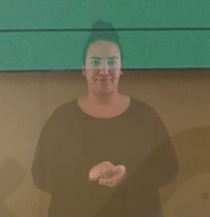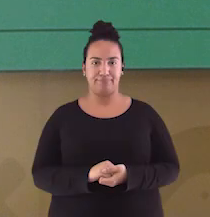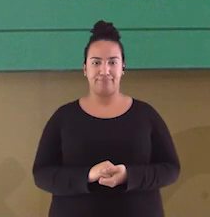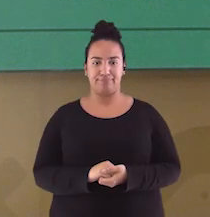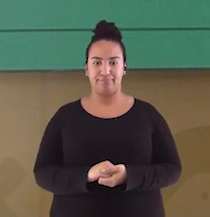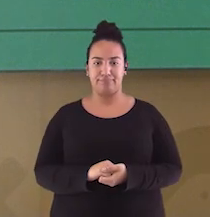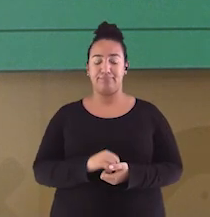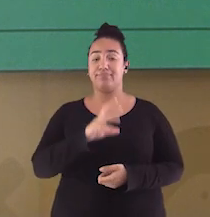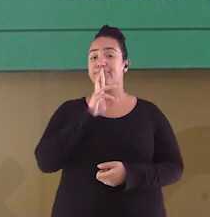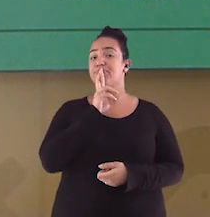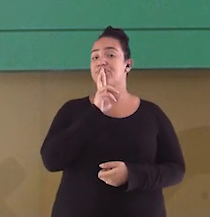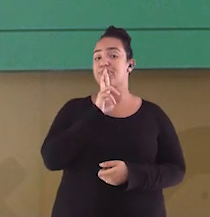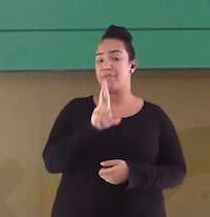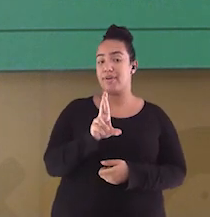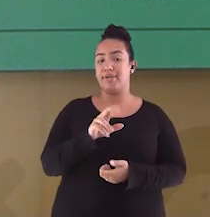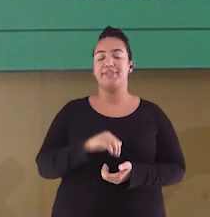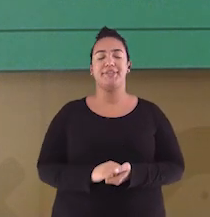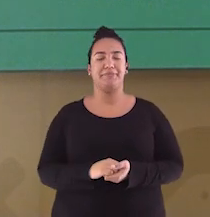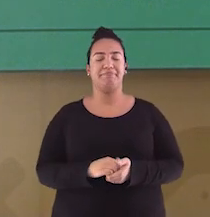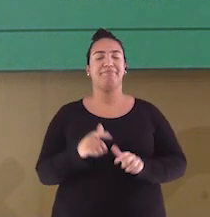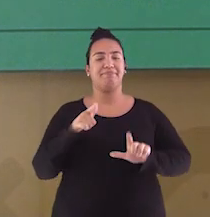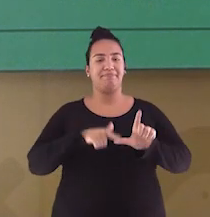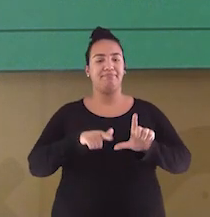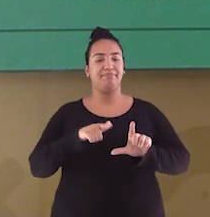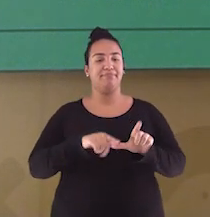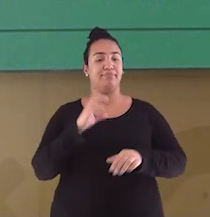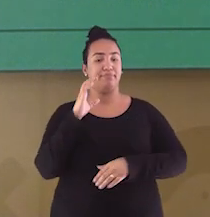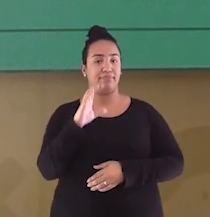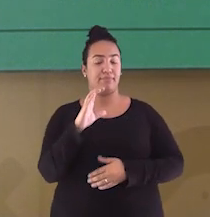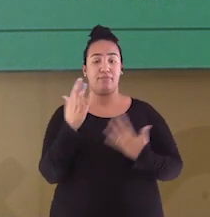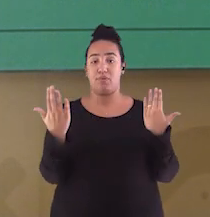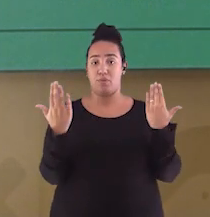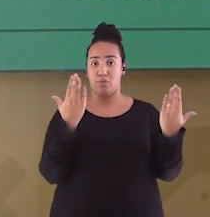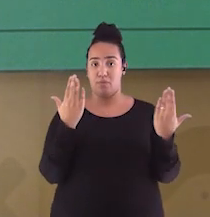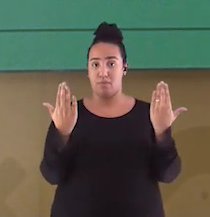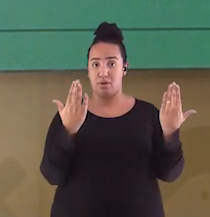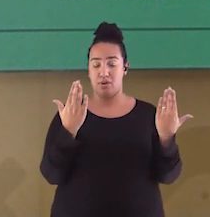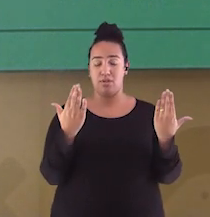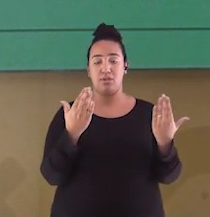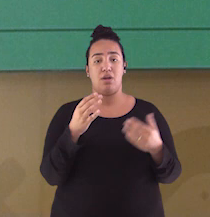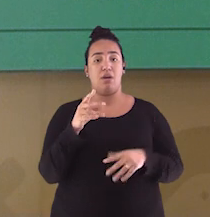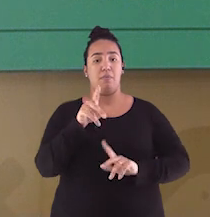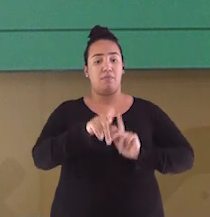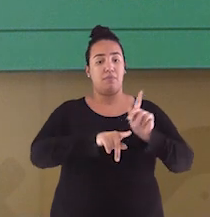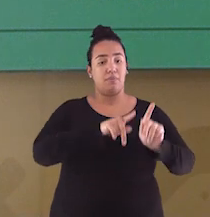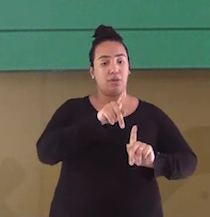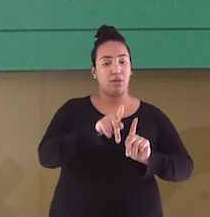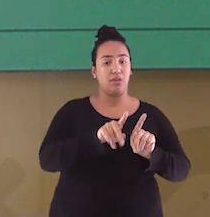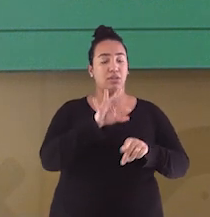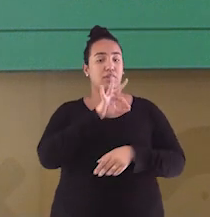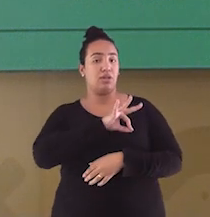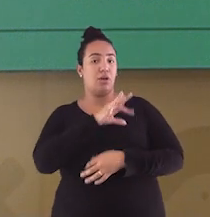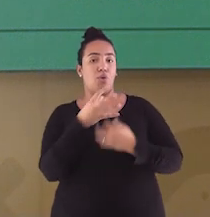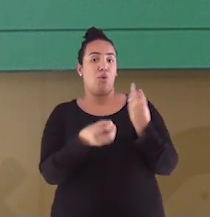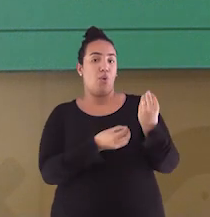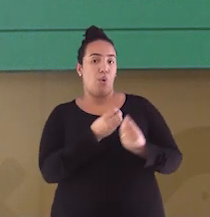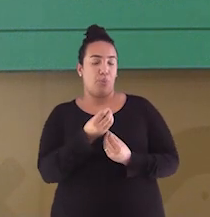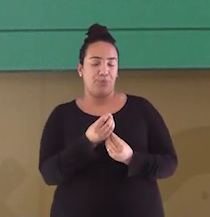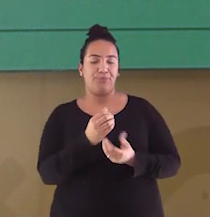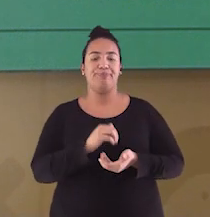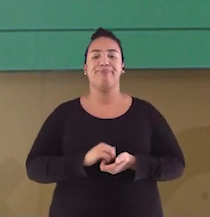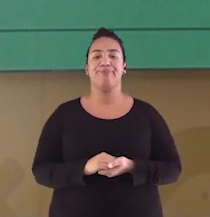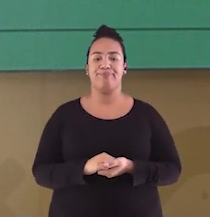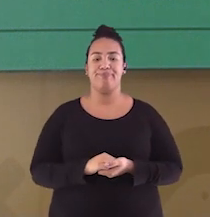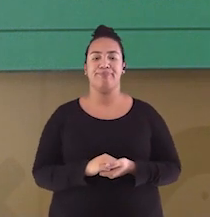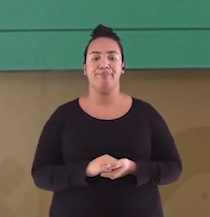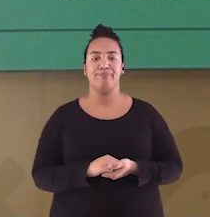E a resposta correta é a letra C, a comparação da renda média da população em relação ao número de